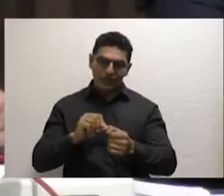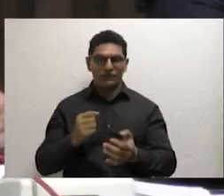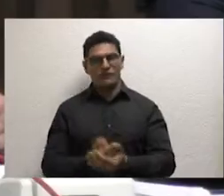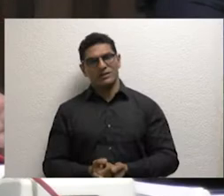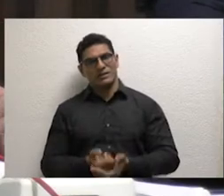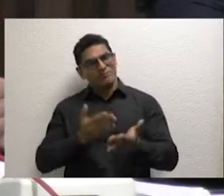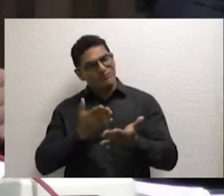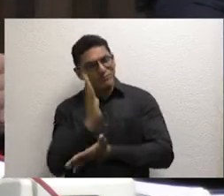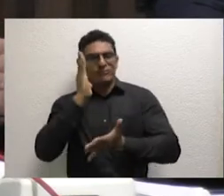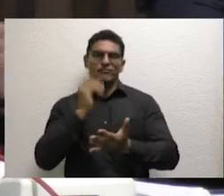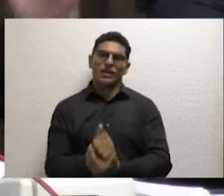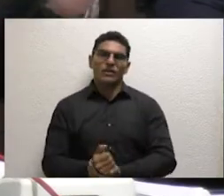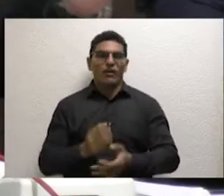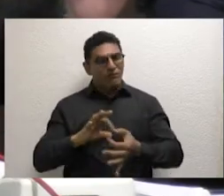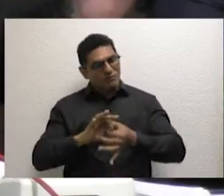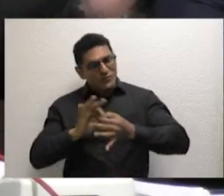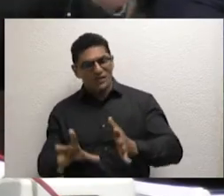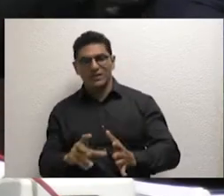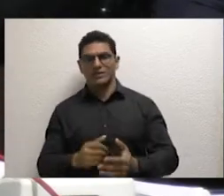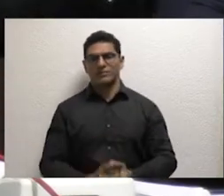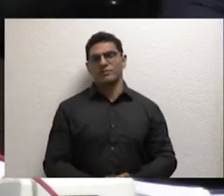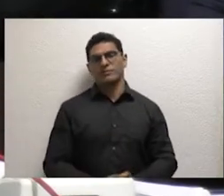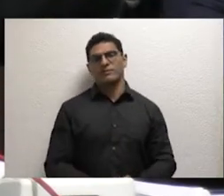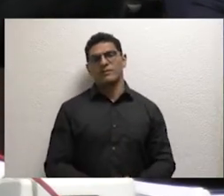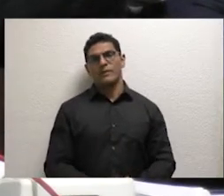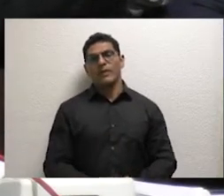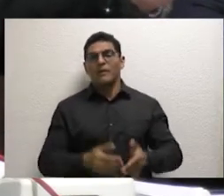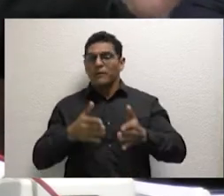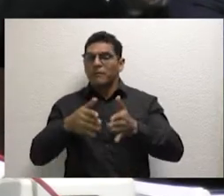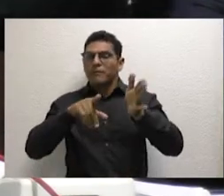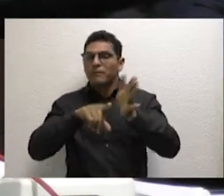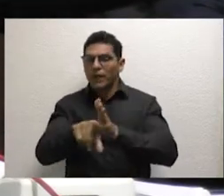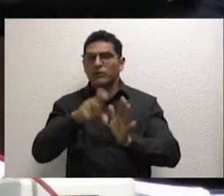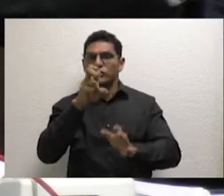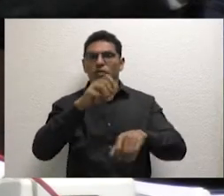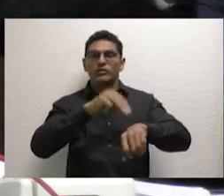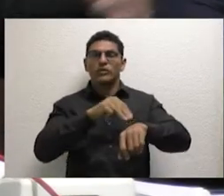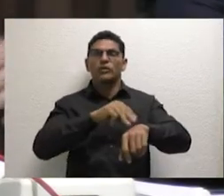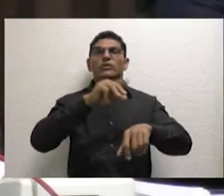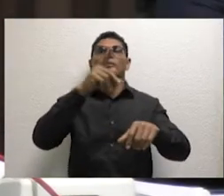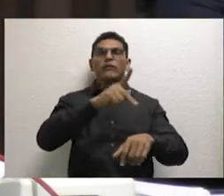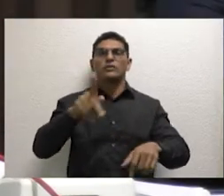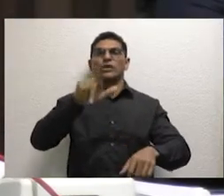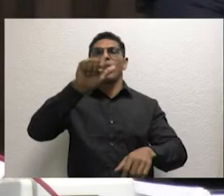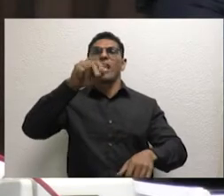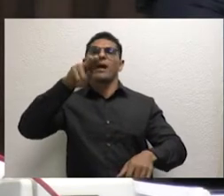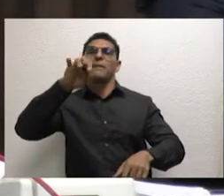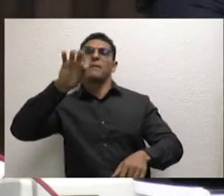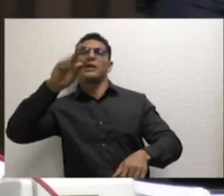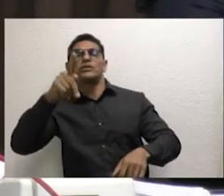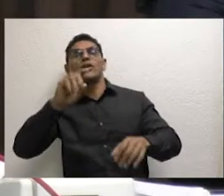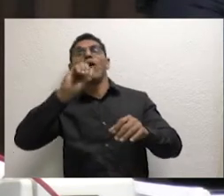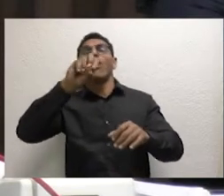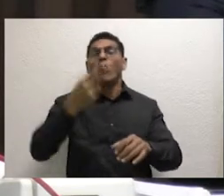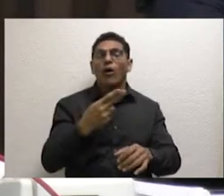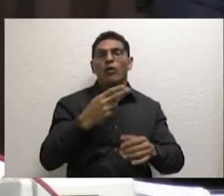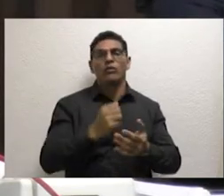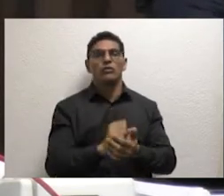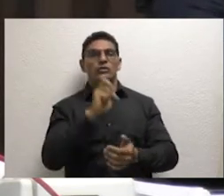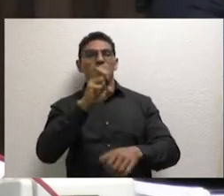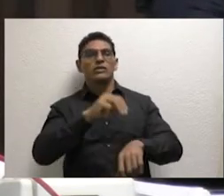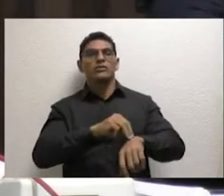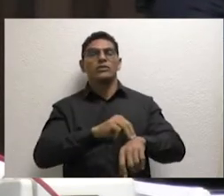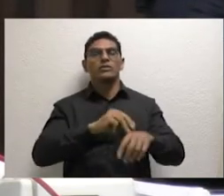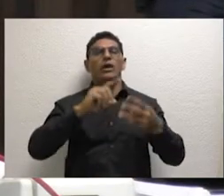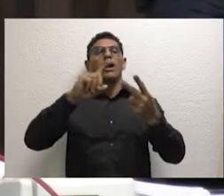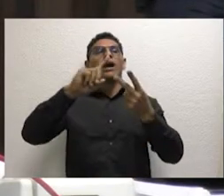nós vamos ceder eu pergunto a vossa excelência primeiro 5 minutos ao professor Lambert ou primeiro 5 minutos o Lambert e